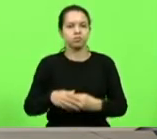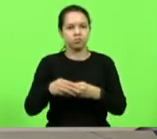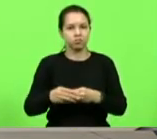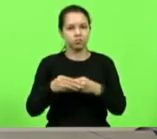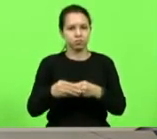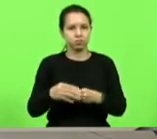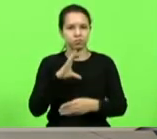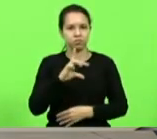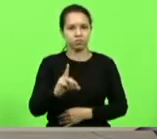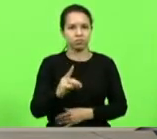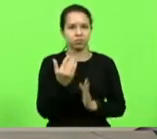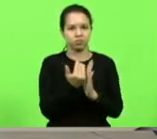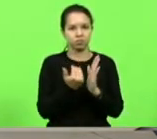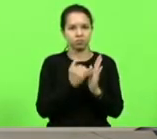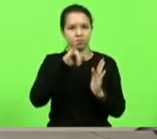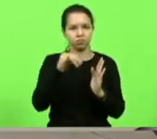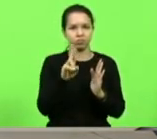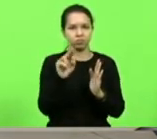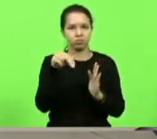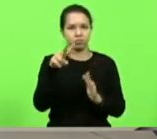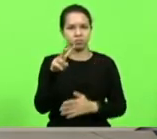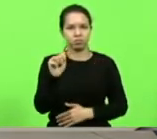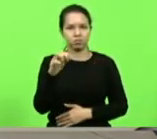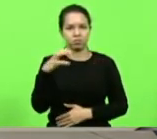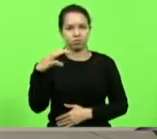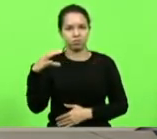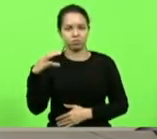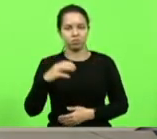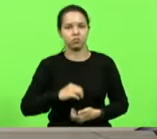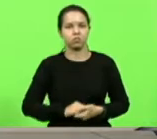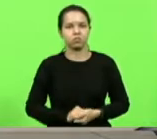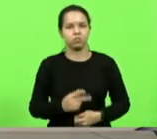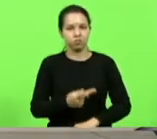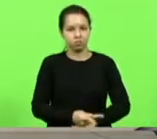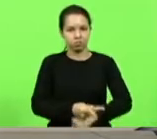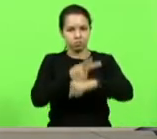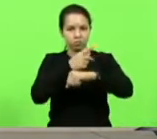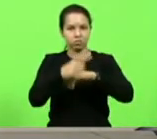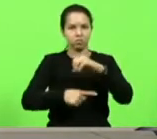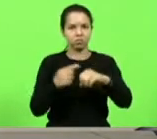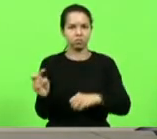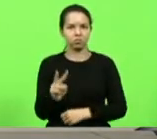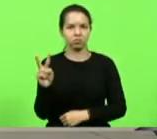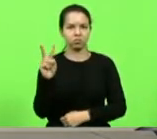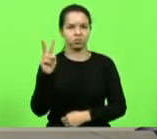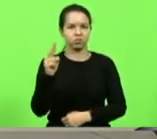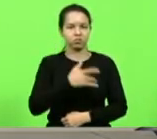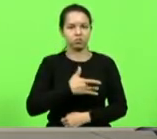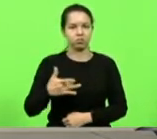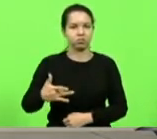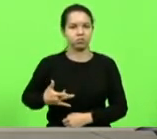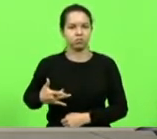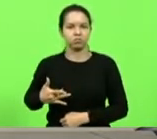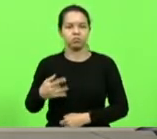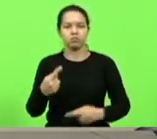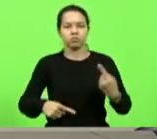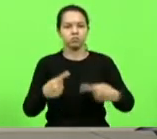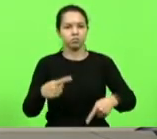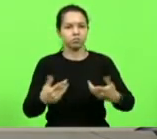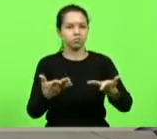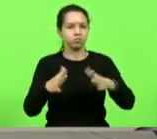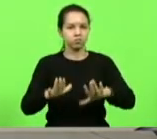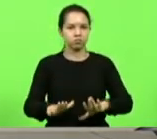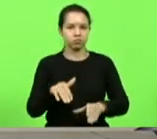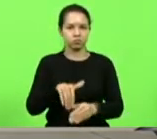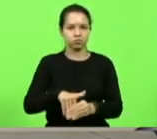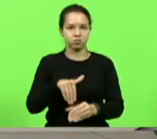pelo recebimento do Prêmio Internacional de Valor em Saúde, em discussão. Não havendo quem queira discutir, em votação. Deputados que